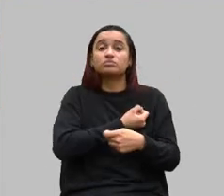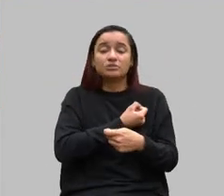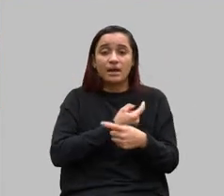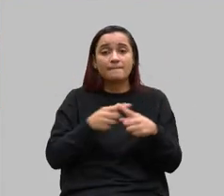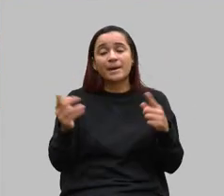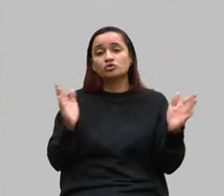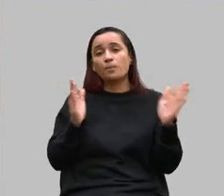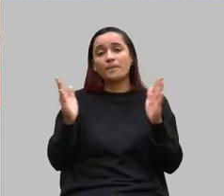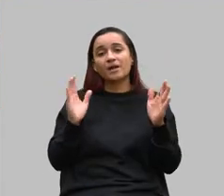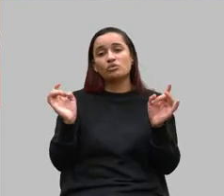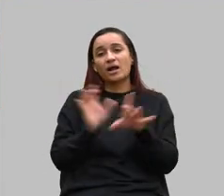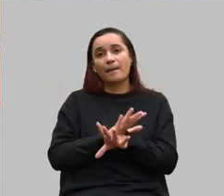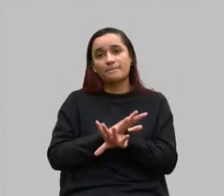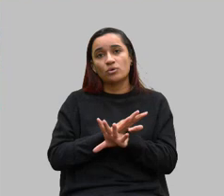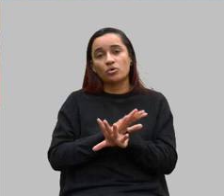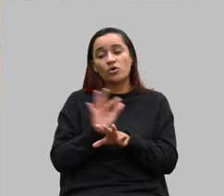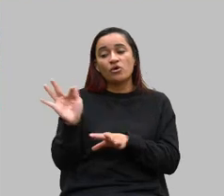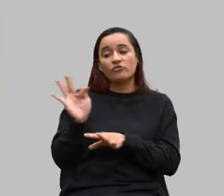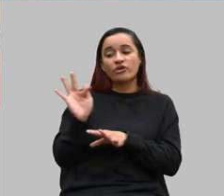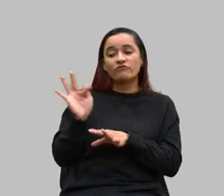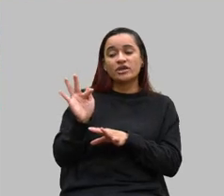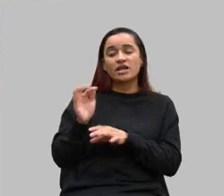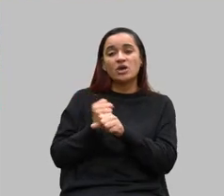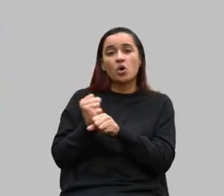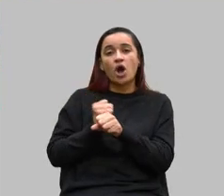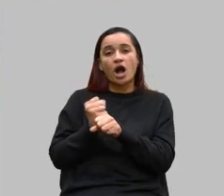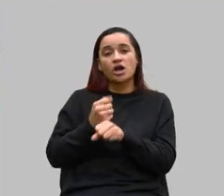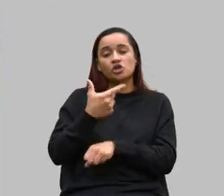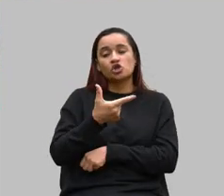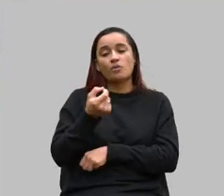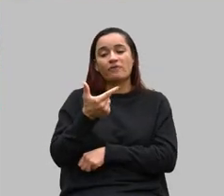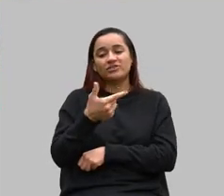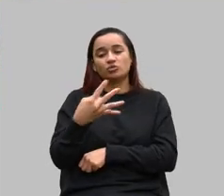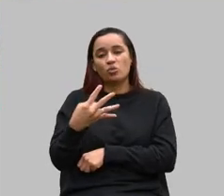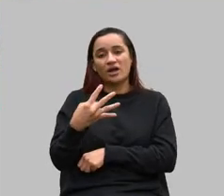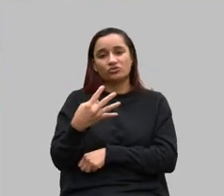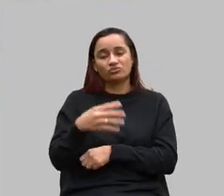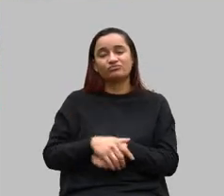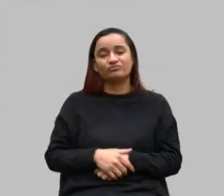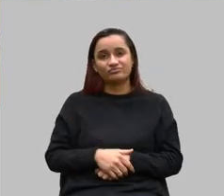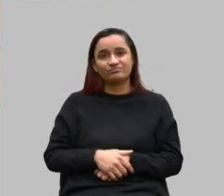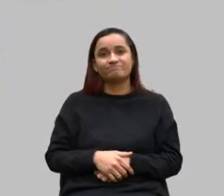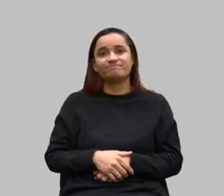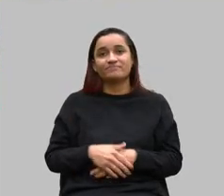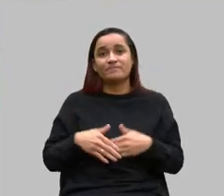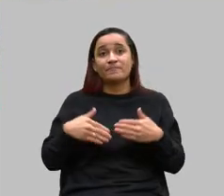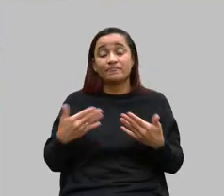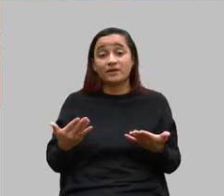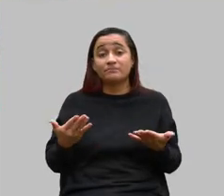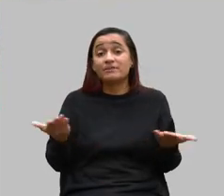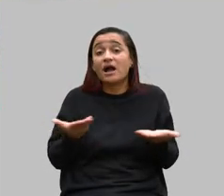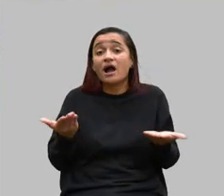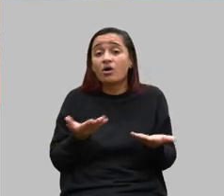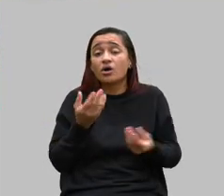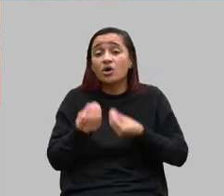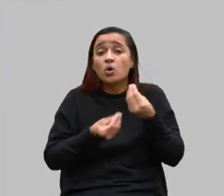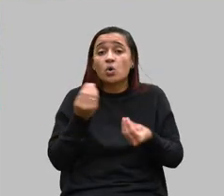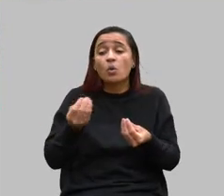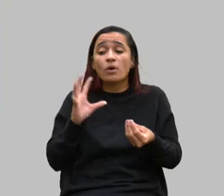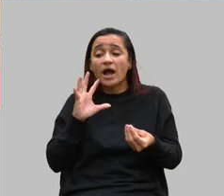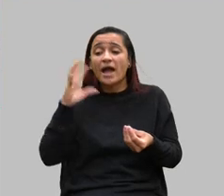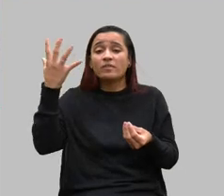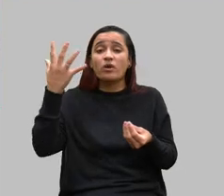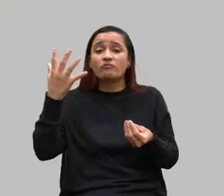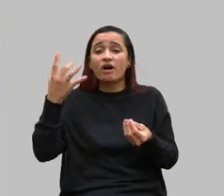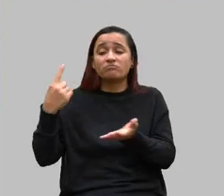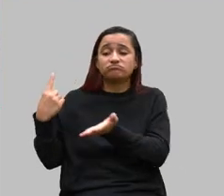acabou em fevereiro de 2024 30 meses agora como é que a gente vai renovar uma